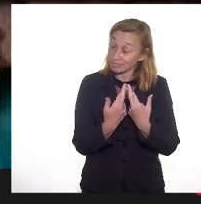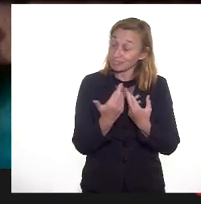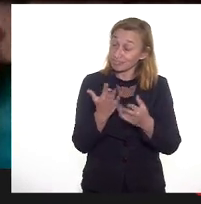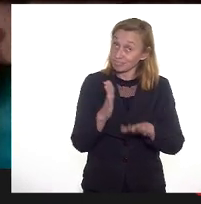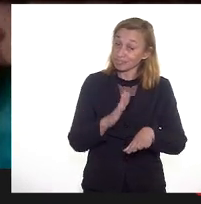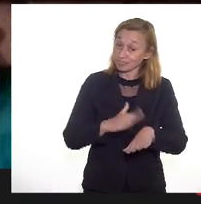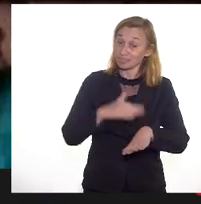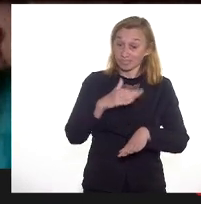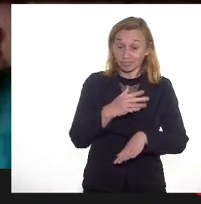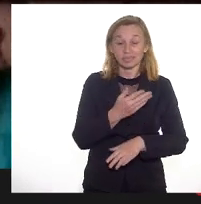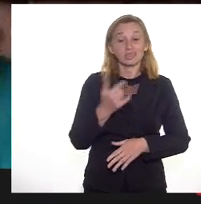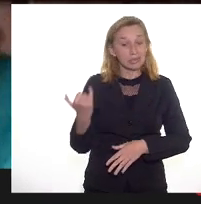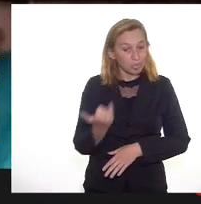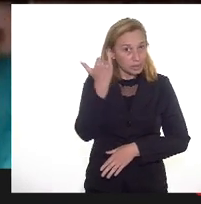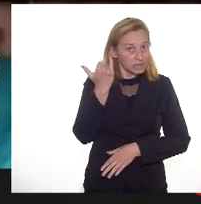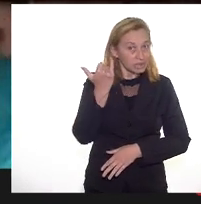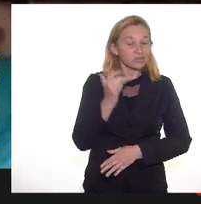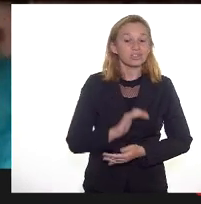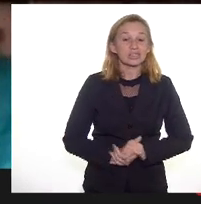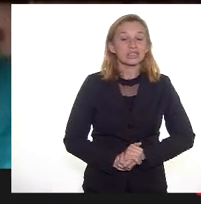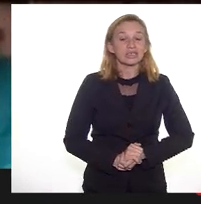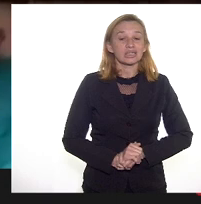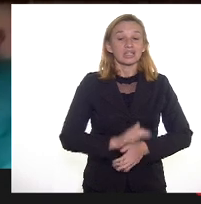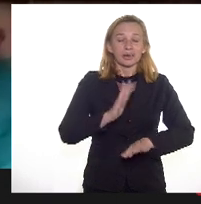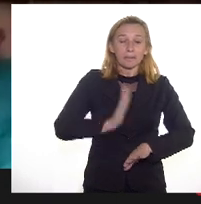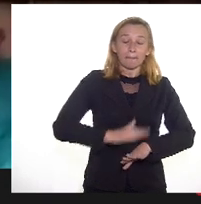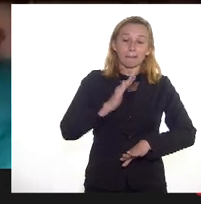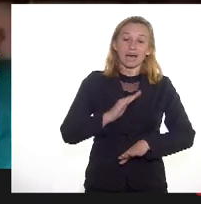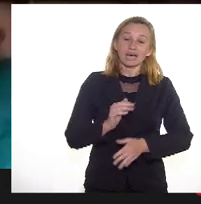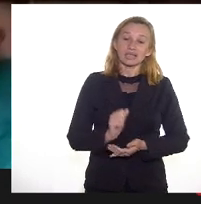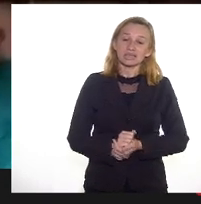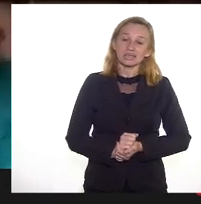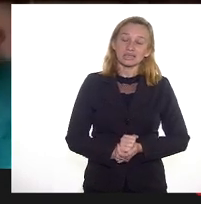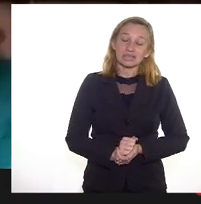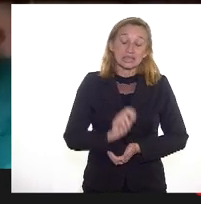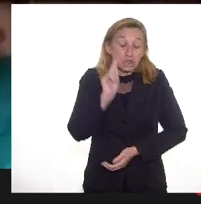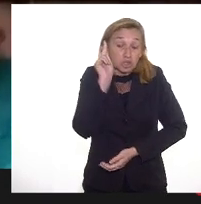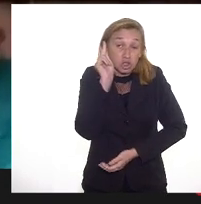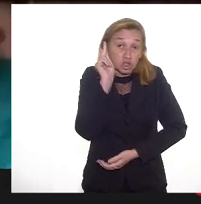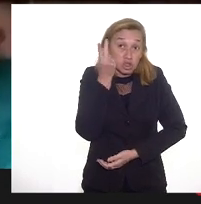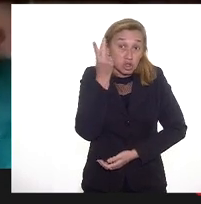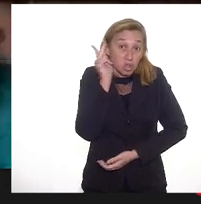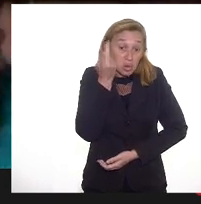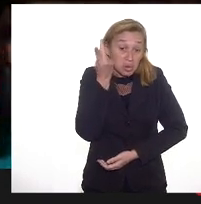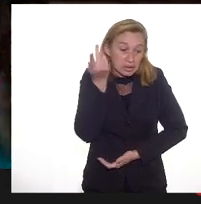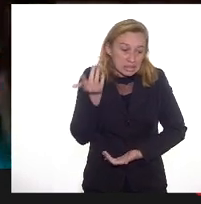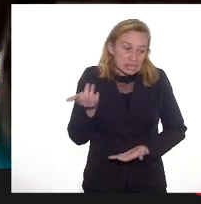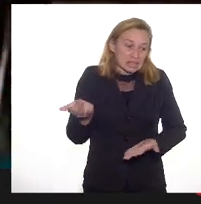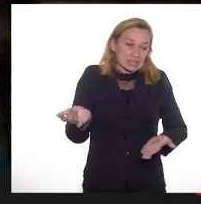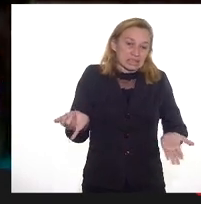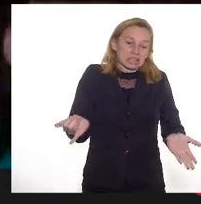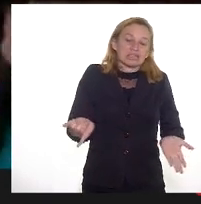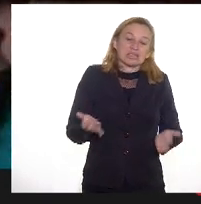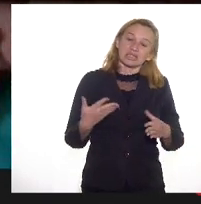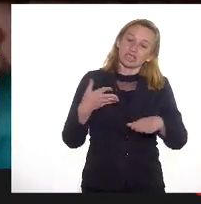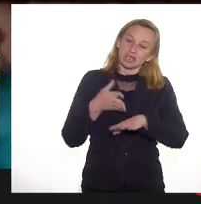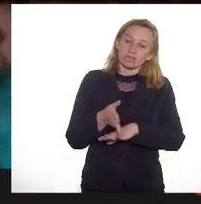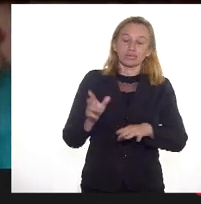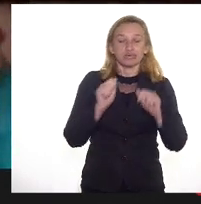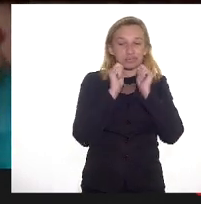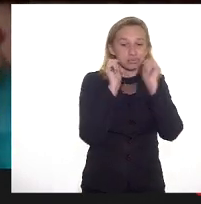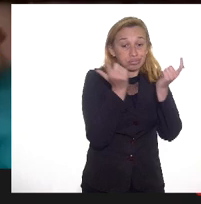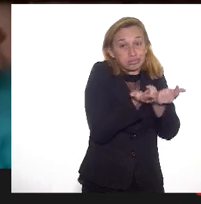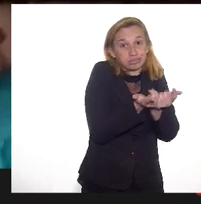essa reunião importante e mais uma quadra histórica que a gente chega na Assembleia Legislativa do Estado do